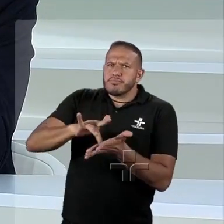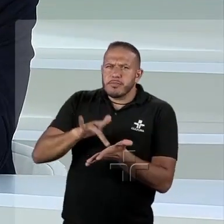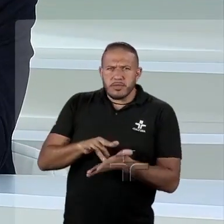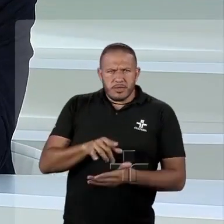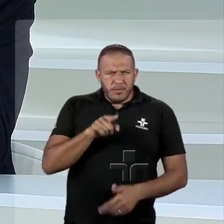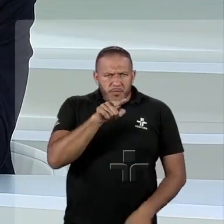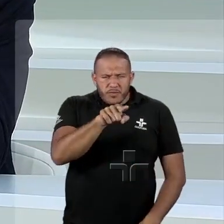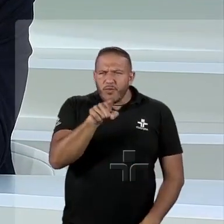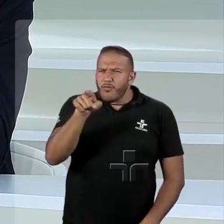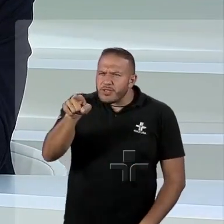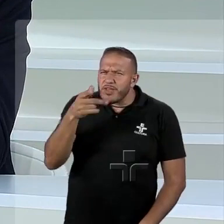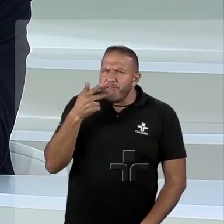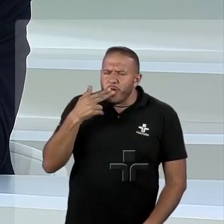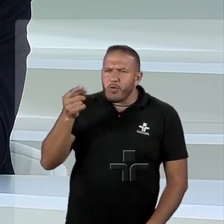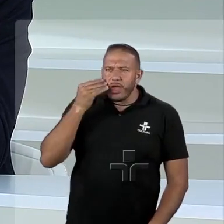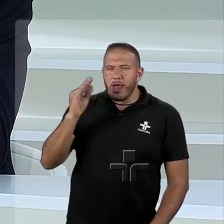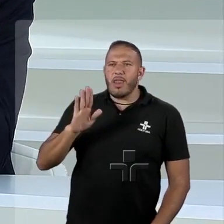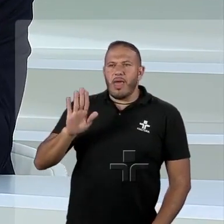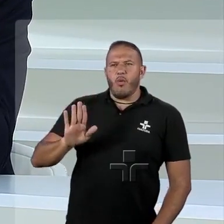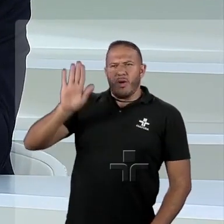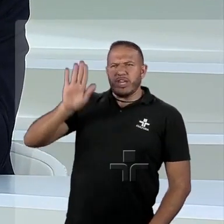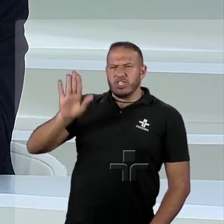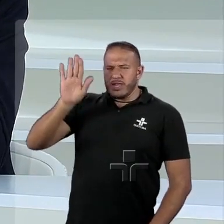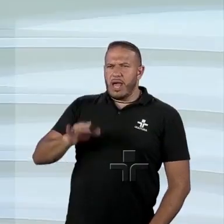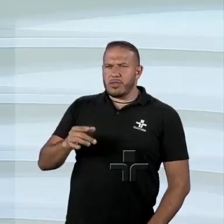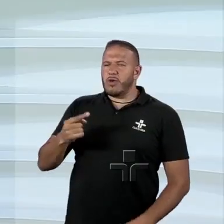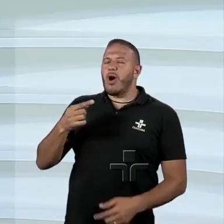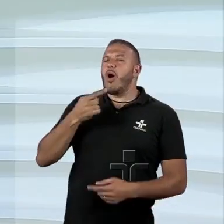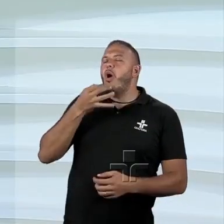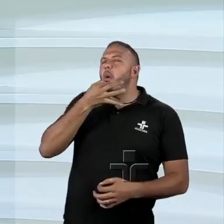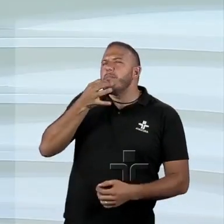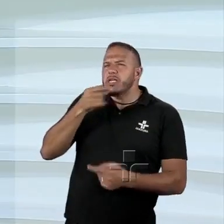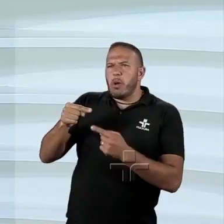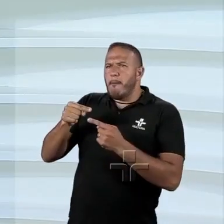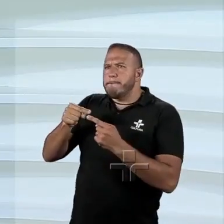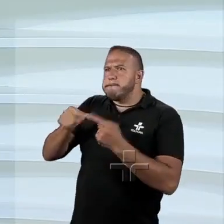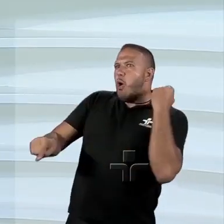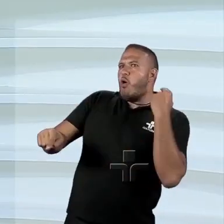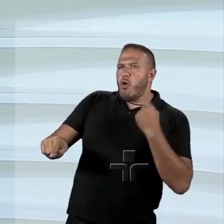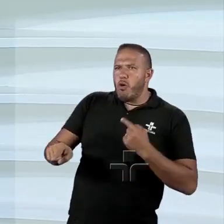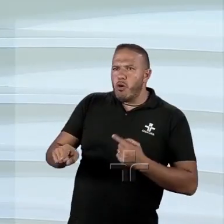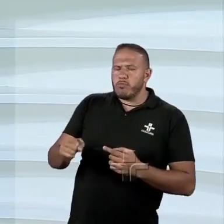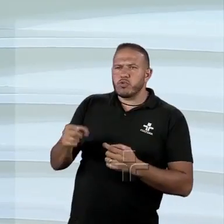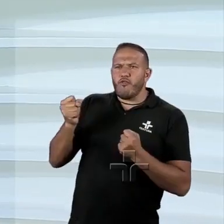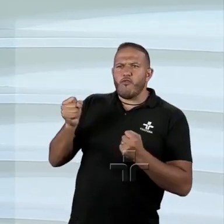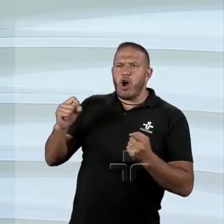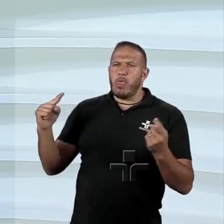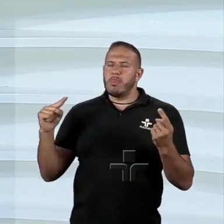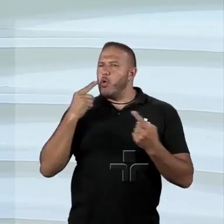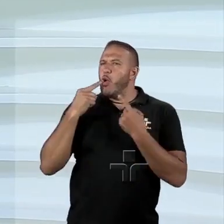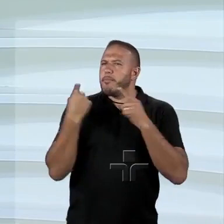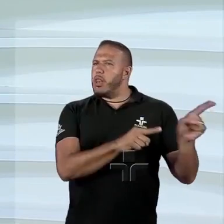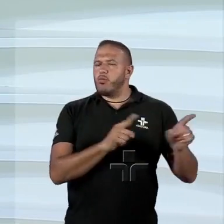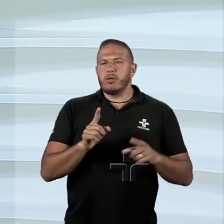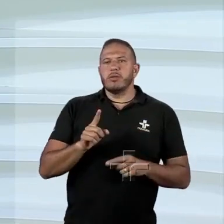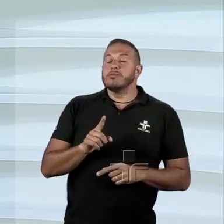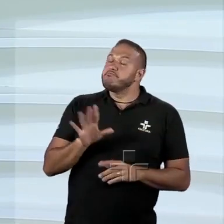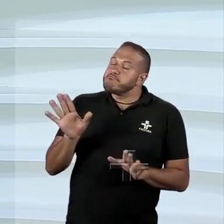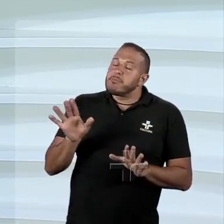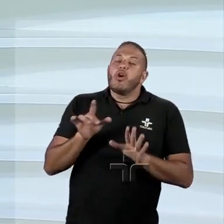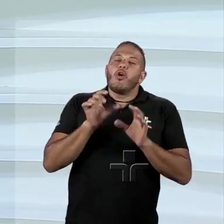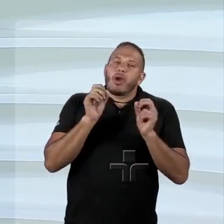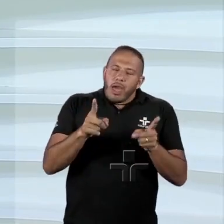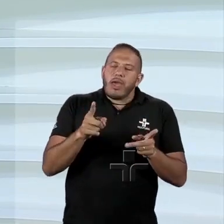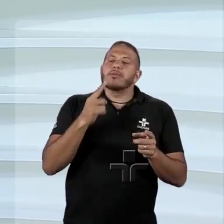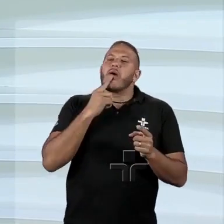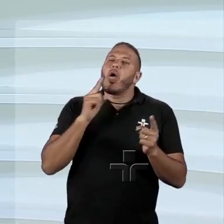mesmo disse que ele era um candidato extremista, que ele tinha posições extremistas. Estas posições, extremadas, por isso que algumas posições, entender. Estas posições são posições extremistas,